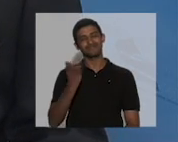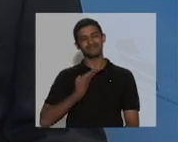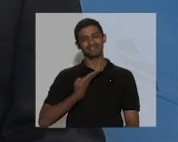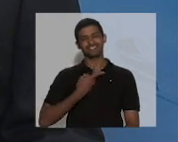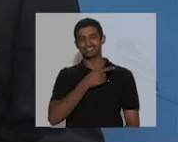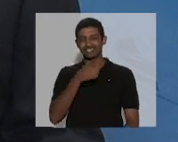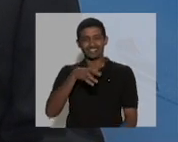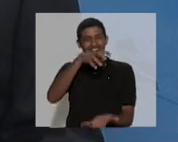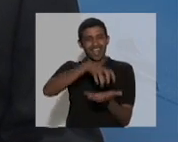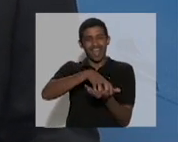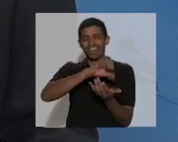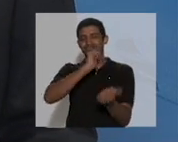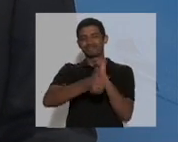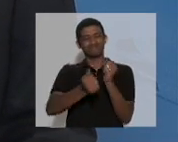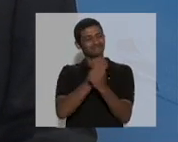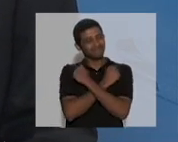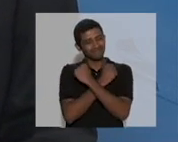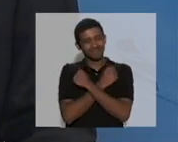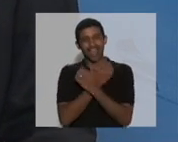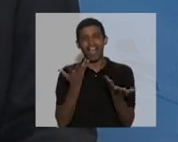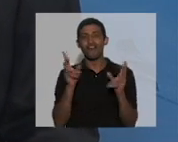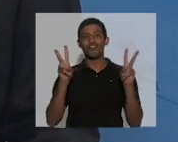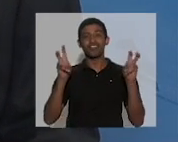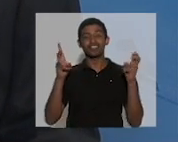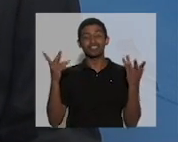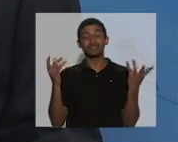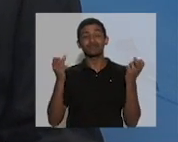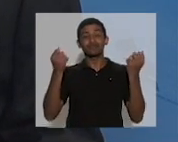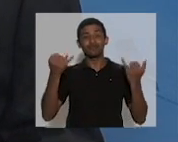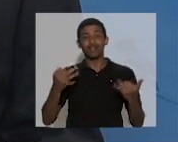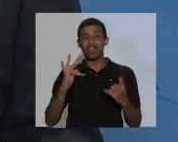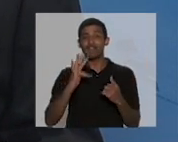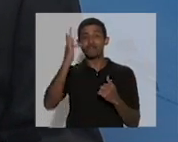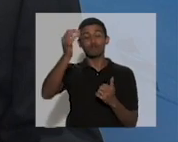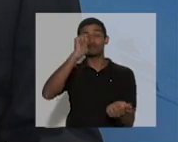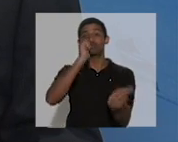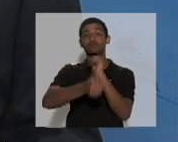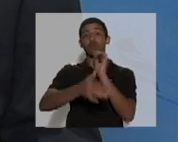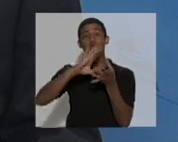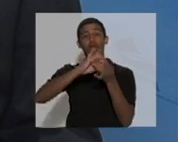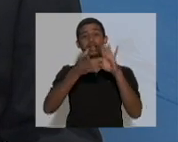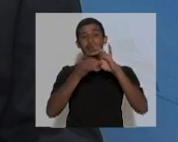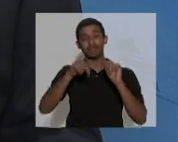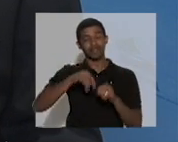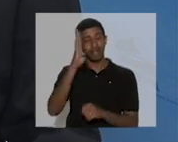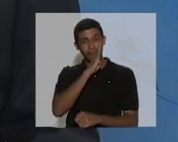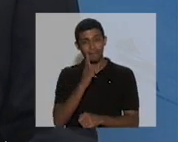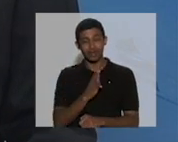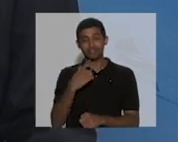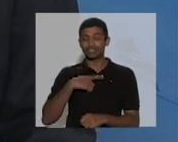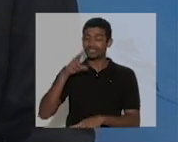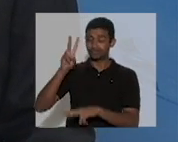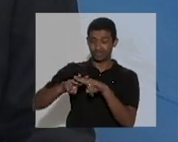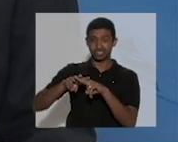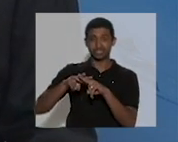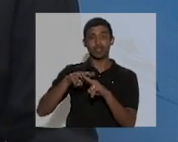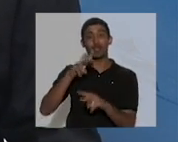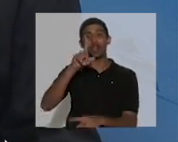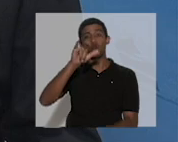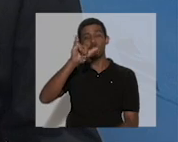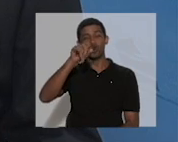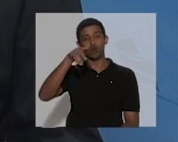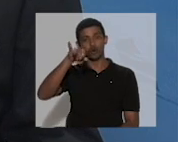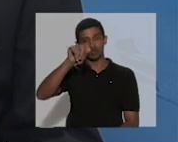Alô, amigos do Arena Esportiva, aquele abraço. Nosso tema será o futuro do esporte olímpico no Brasil, com a prisão de Carlos